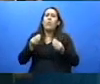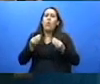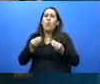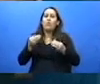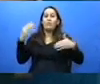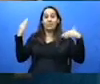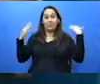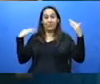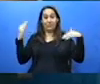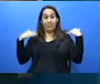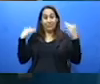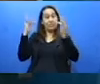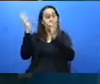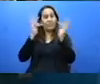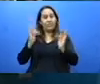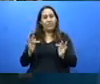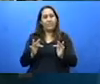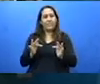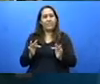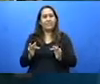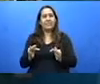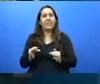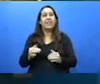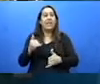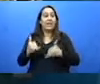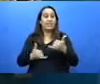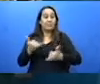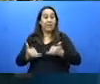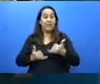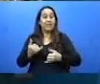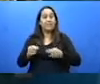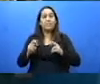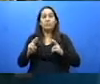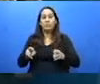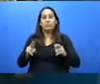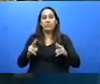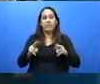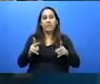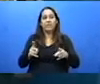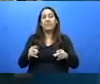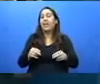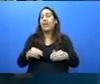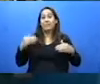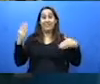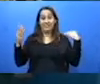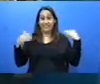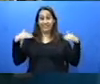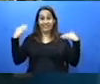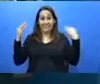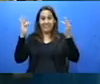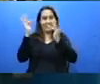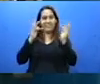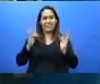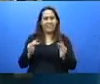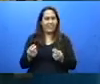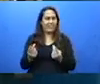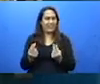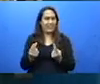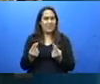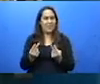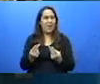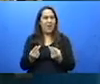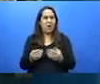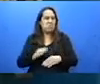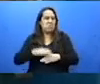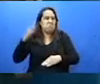que você? Acho que não. As brincadeiras são diferentes, mas a diversão pode ser a mesma, até mais ou